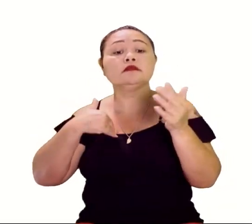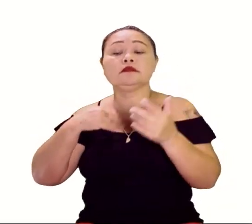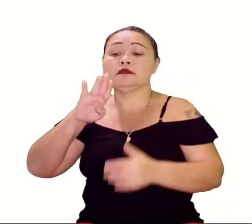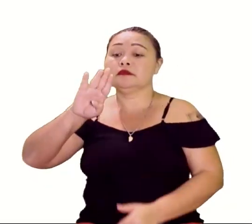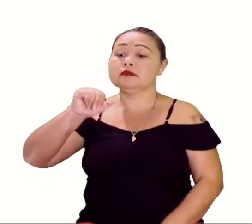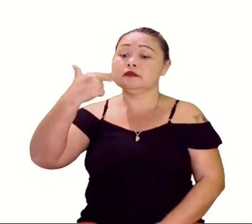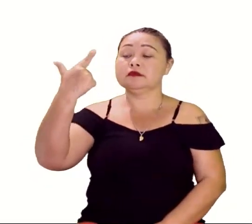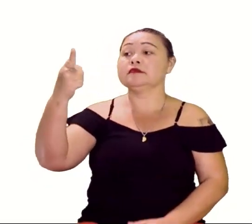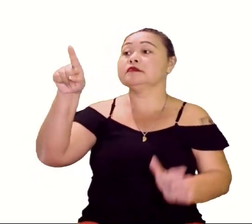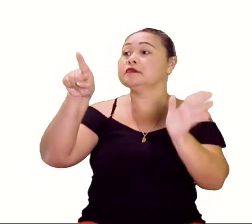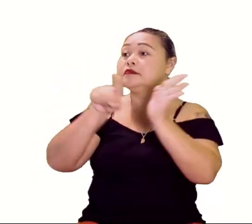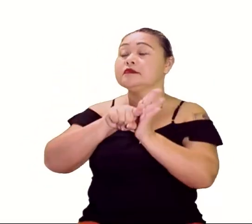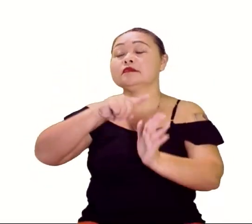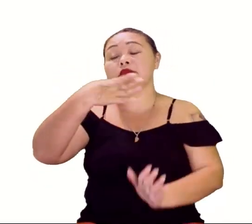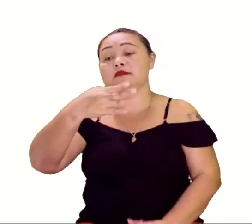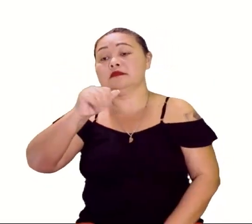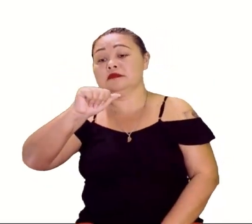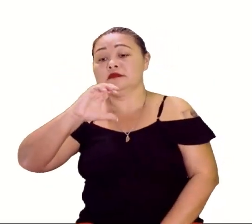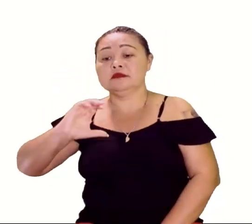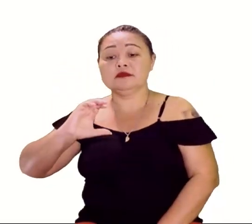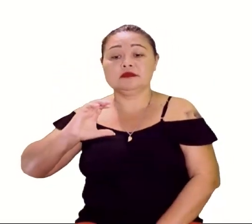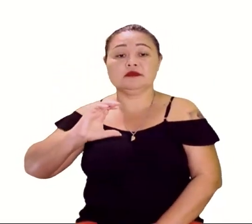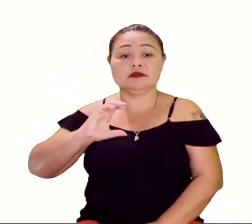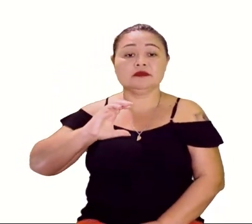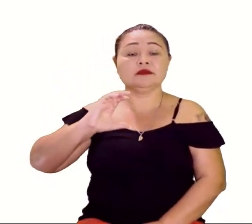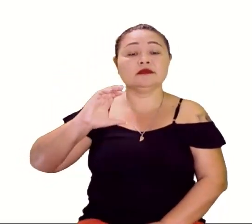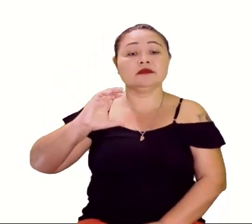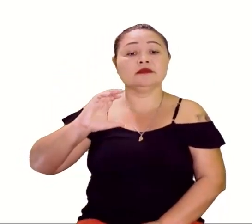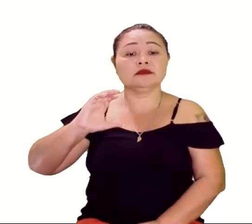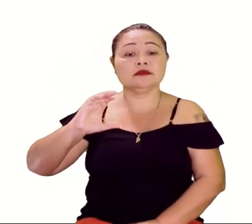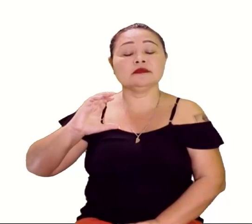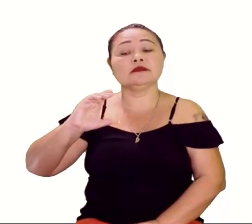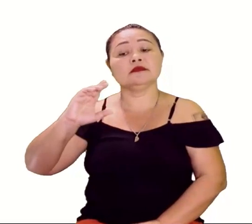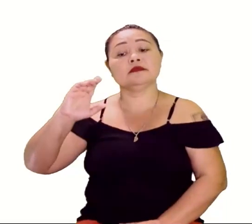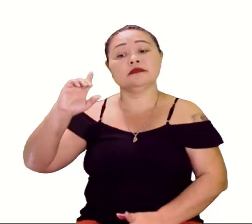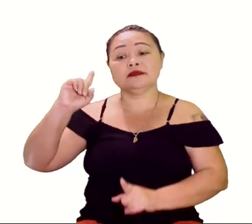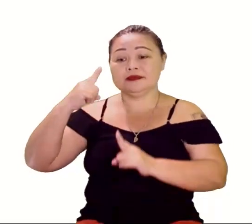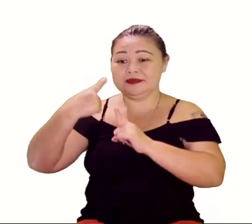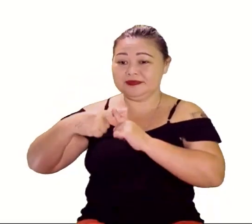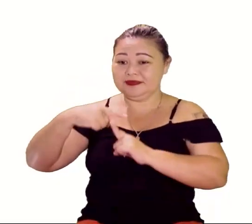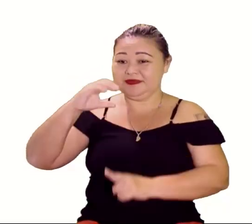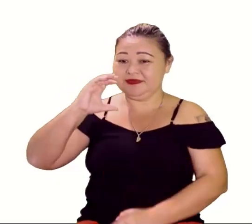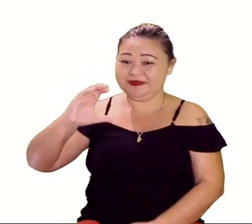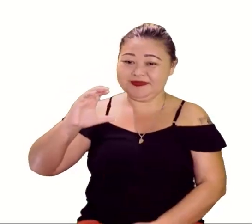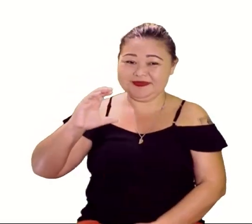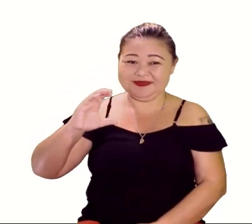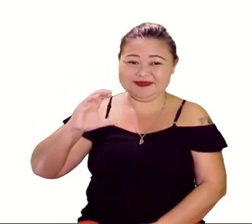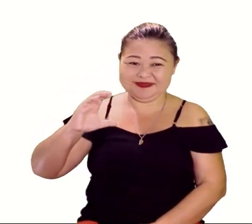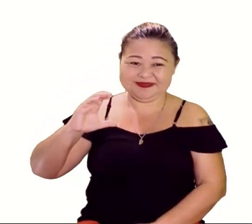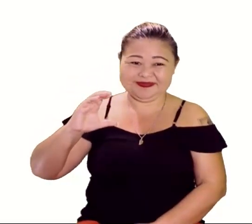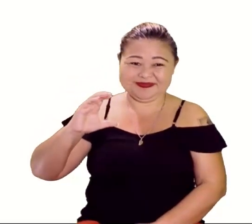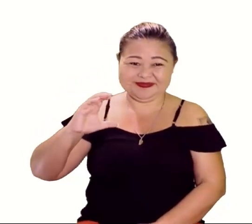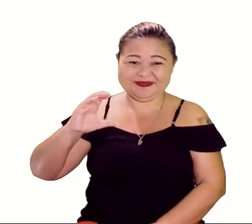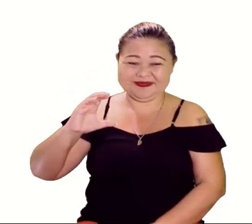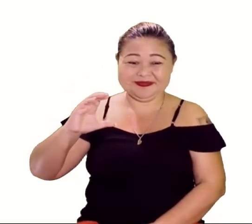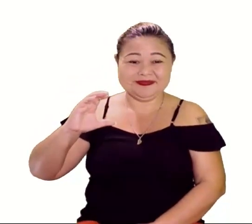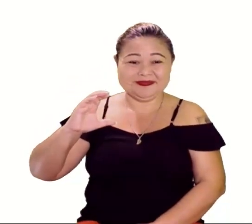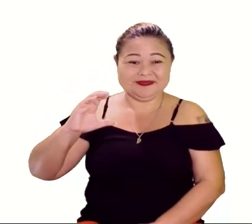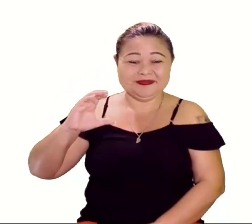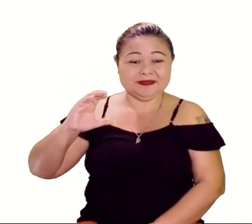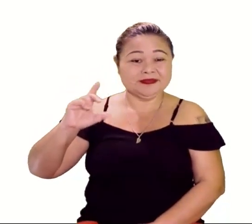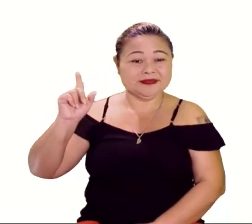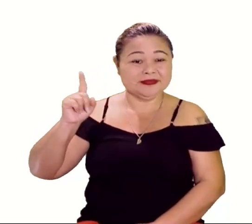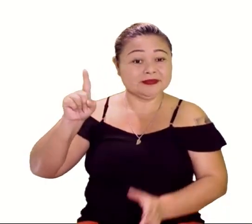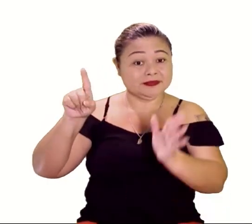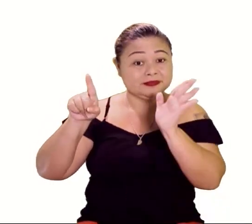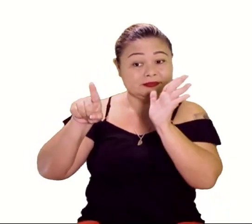B ao quadrado menos 4 vezes A. Bem, né? Vamos